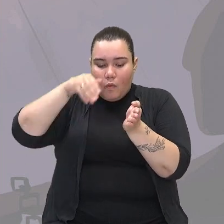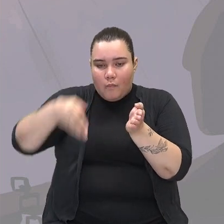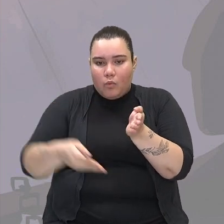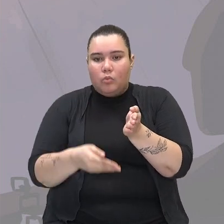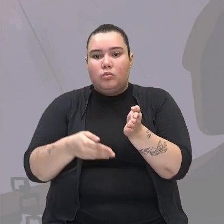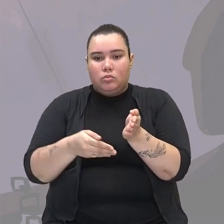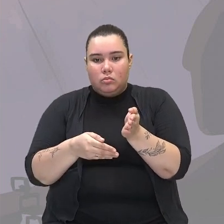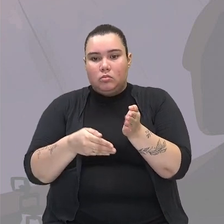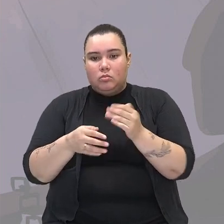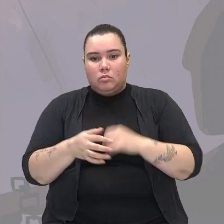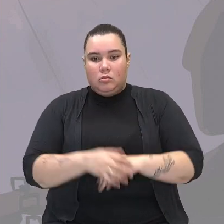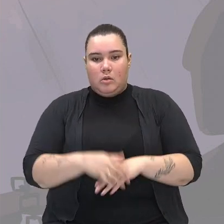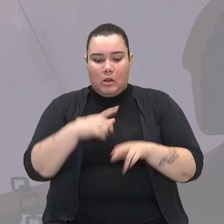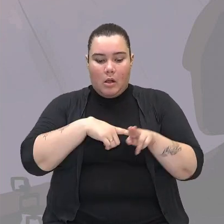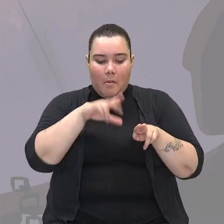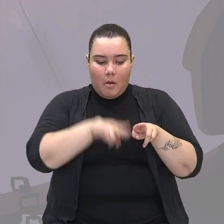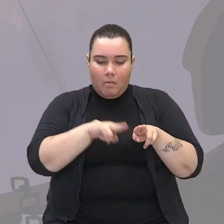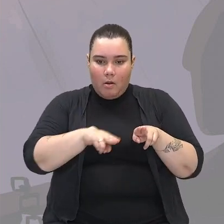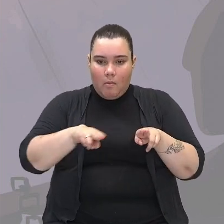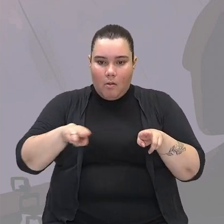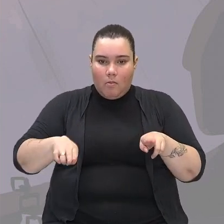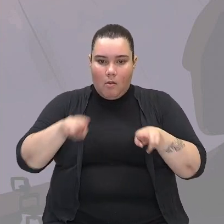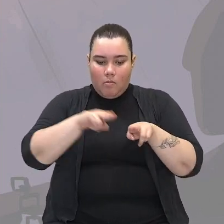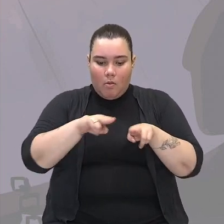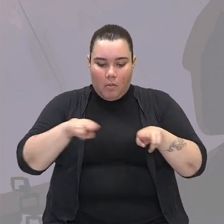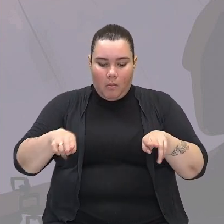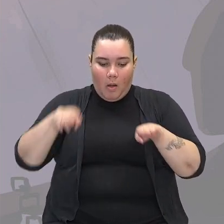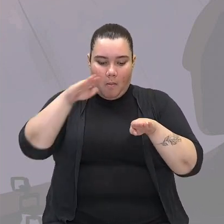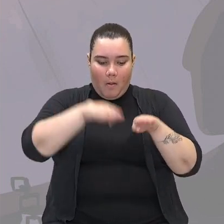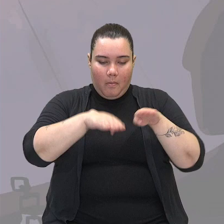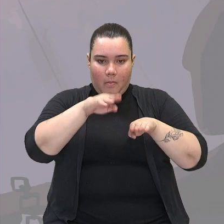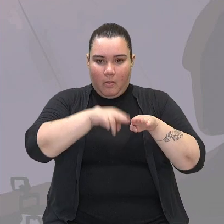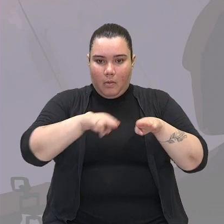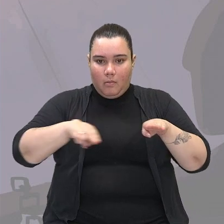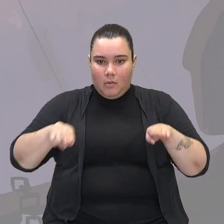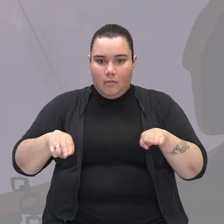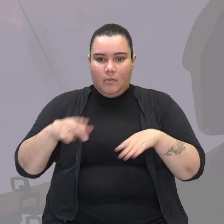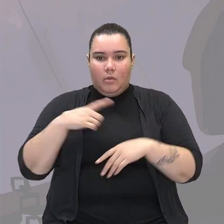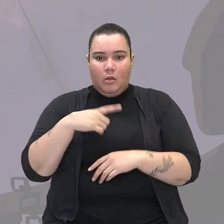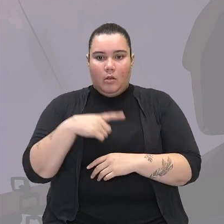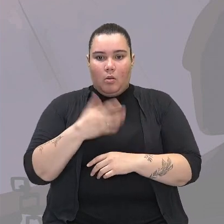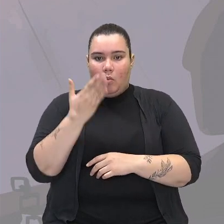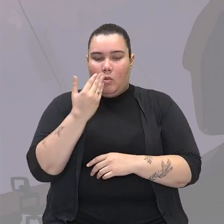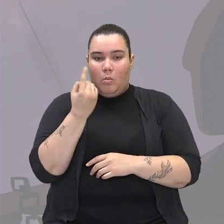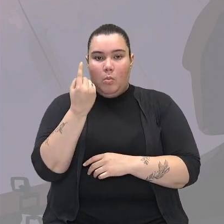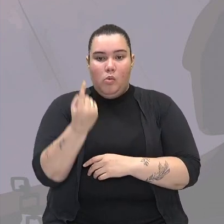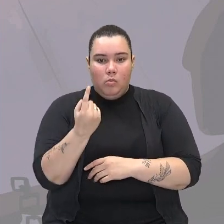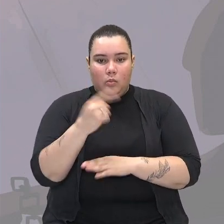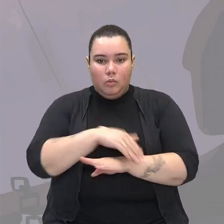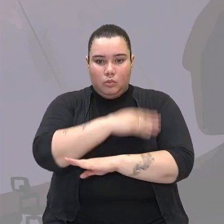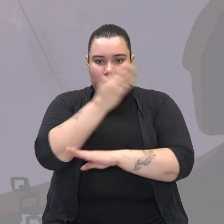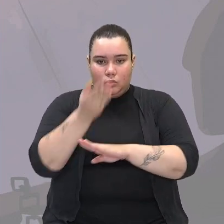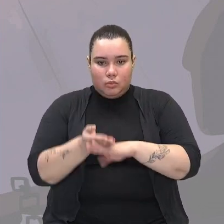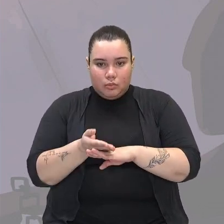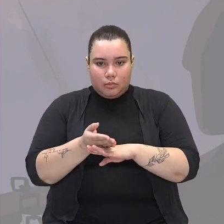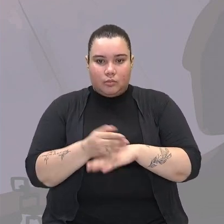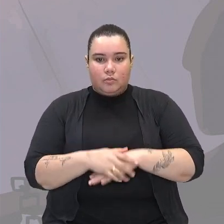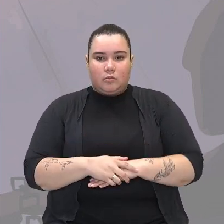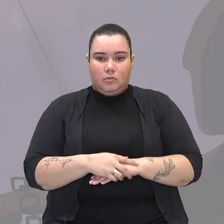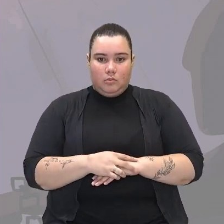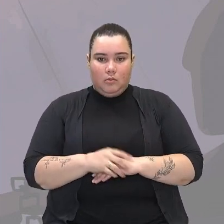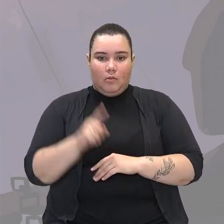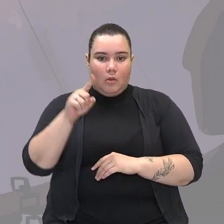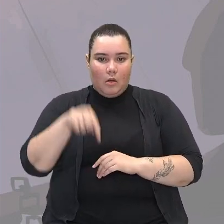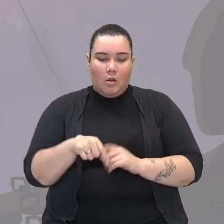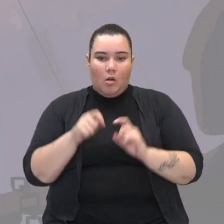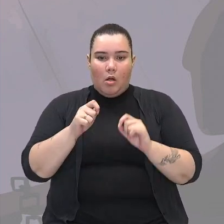colocados deitados para comportar mais pessoas. Então, eles tinham uma refeição diária, geralmente costumava